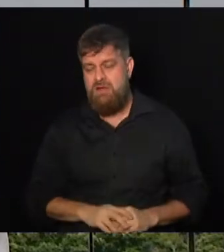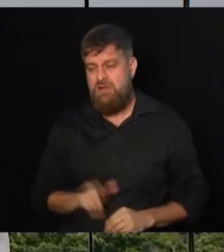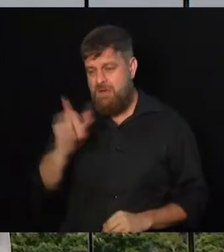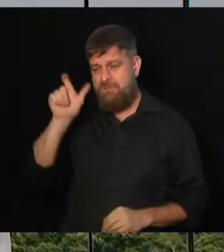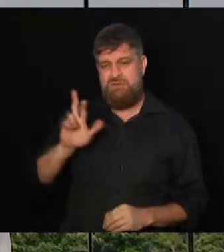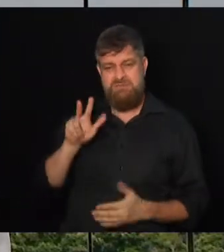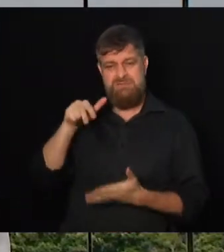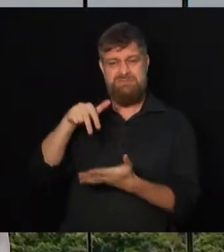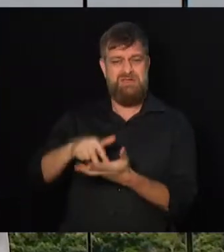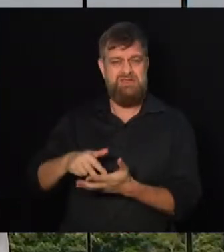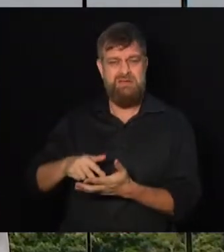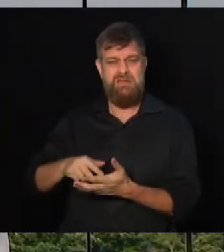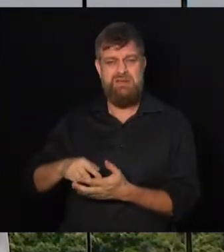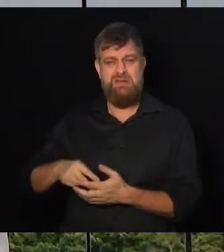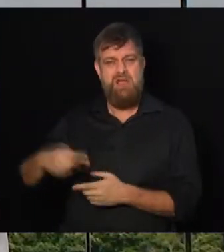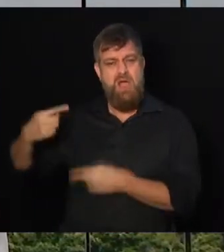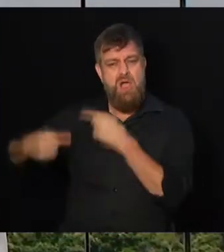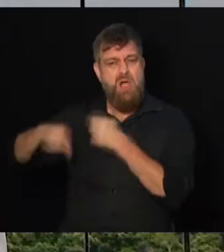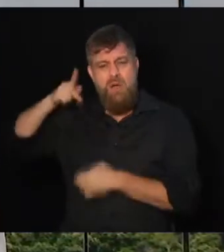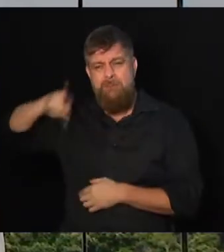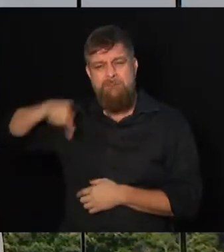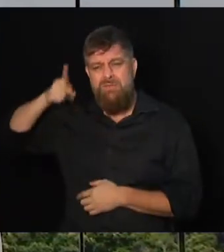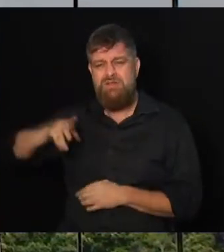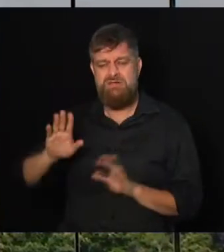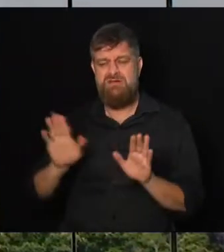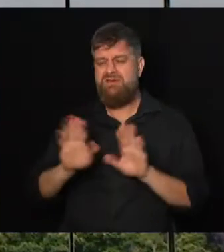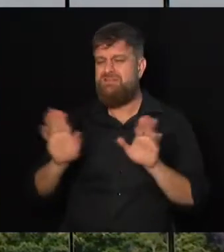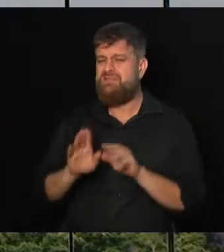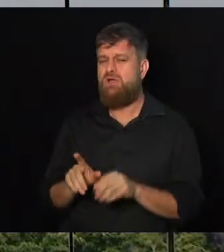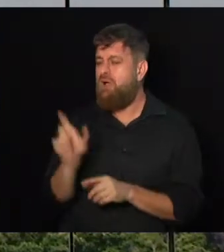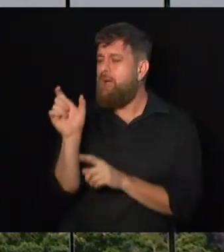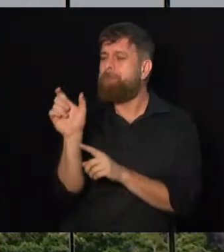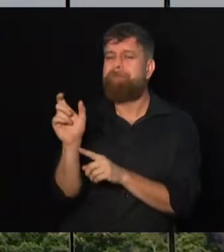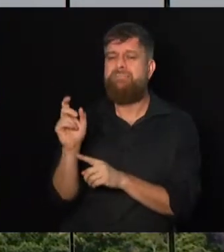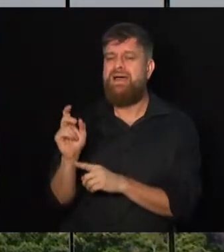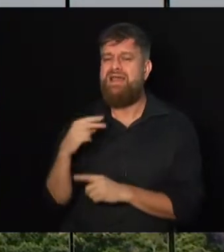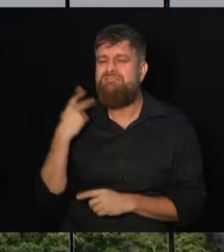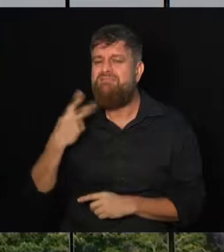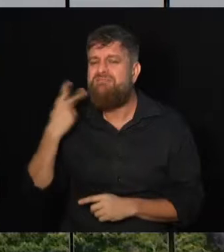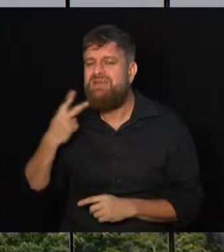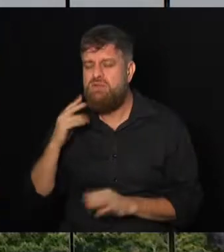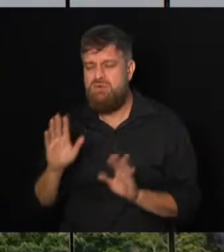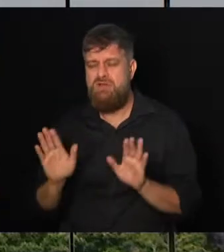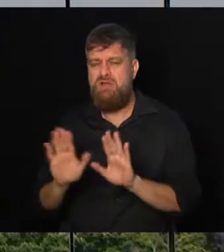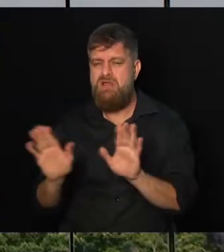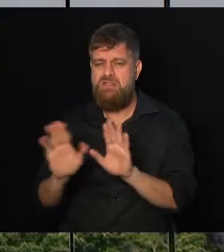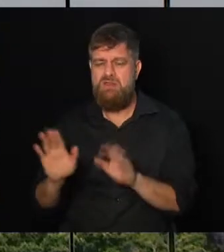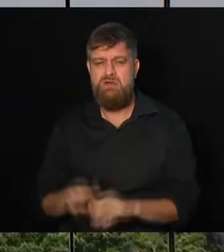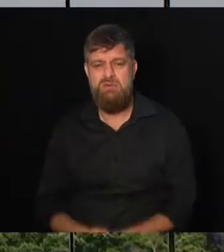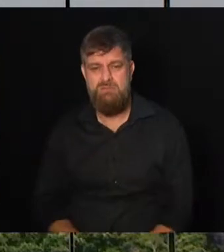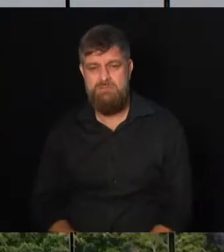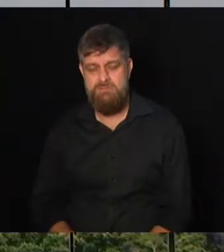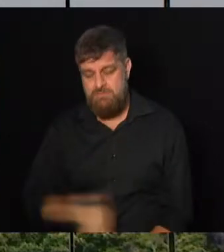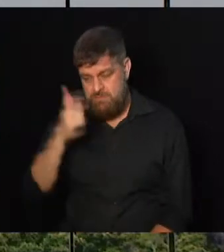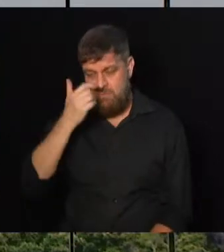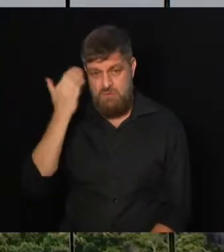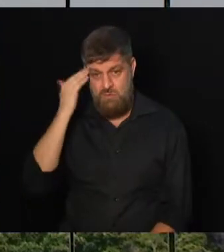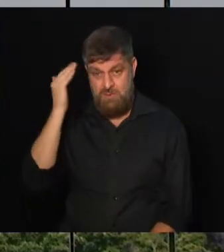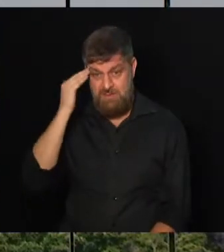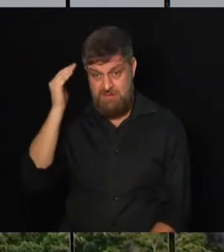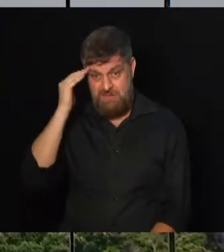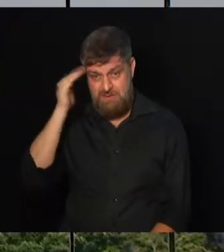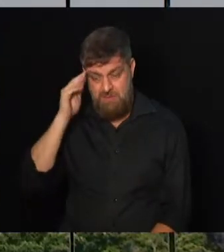um político. Eu não estou dizendo no termo estrito da palavra. No meu entender, eu acho